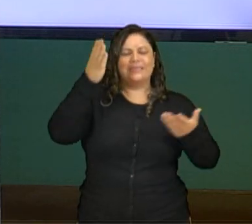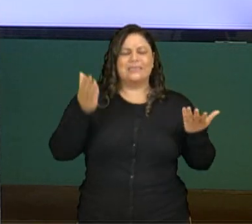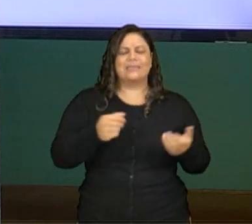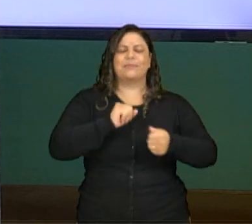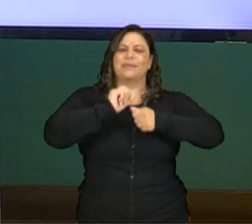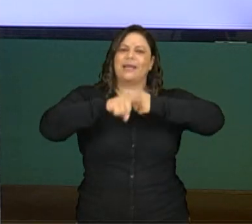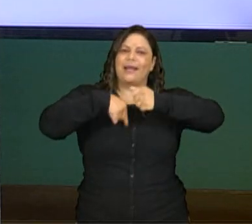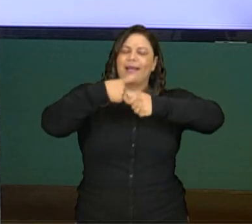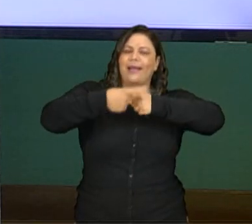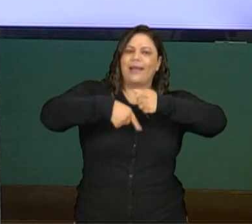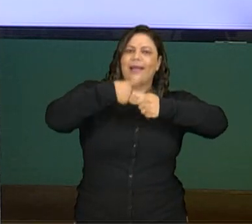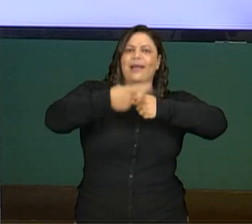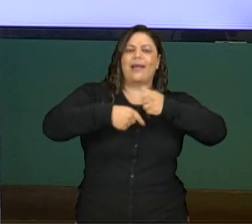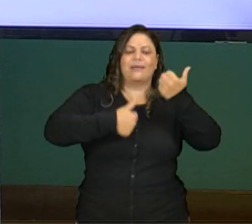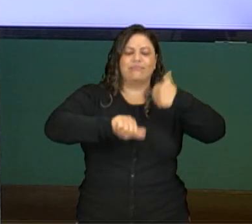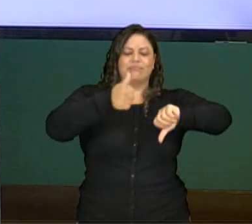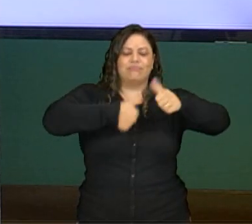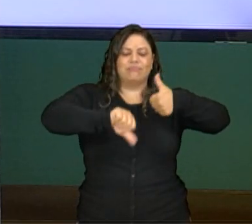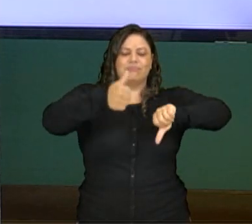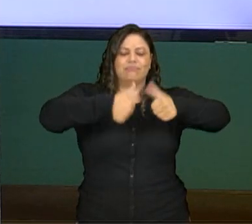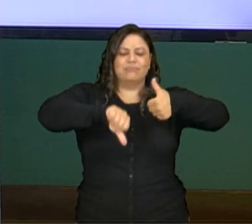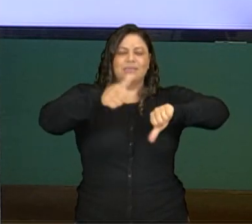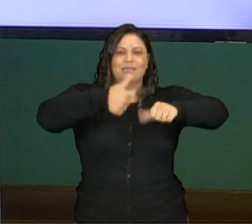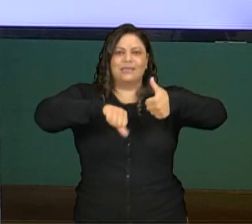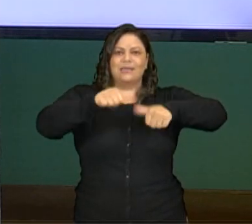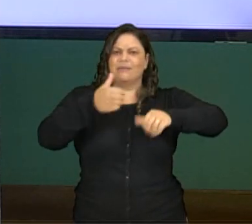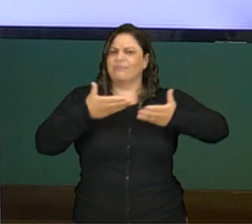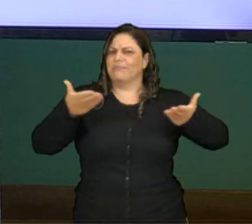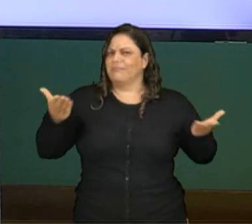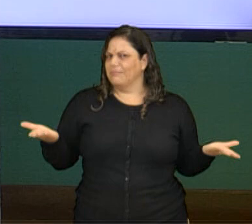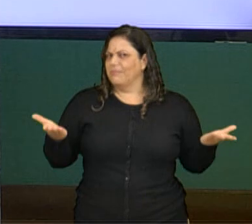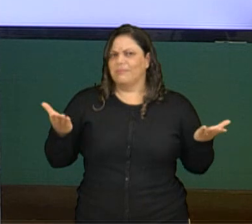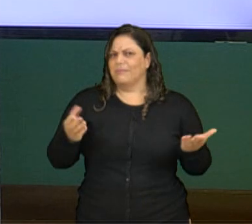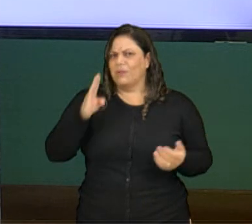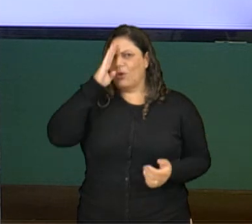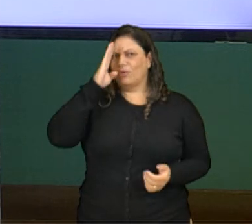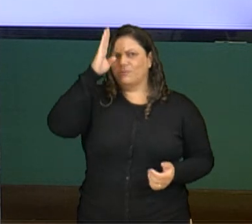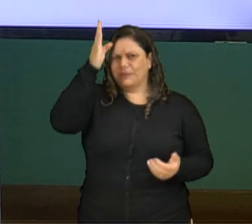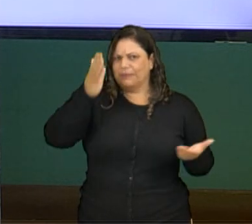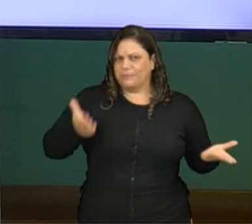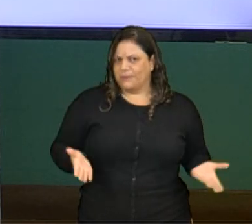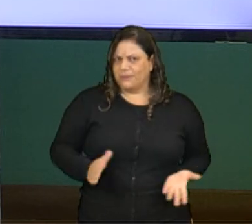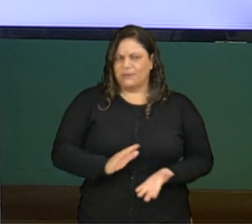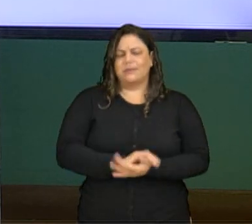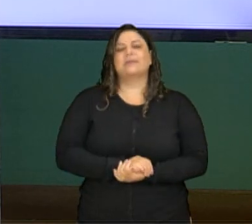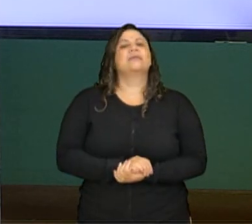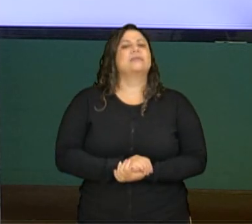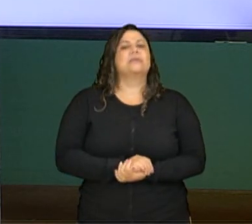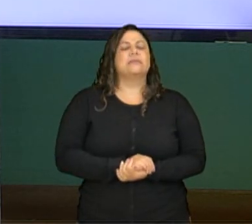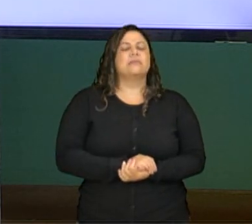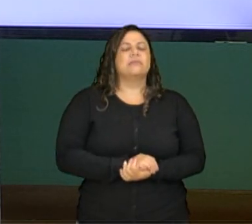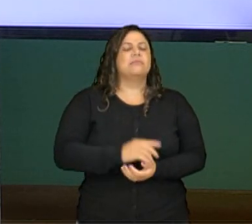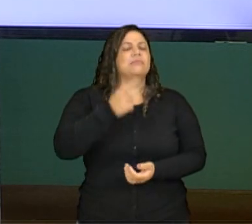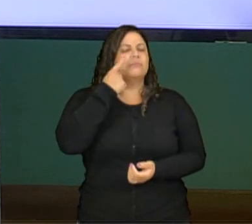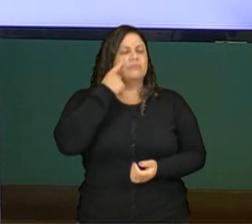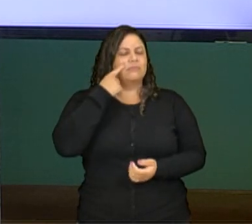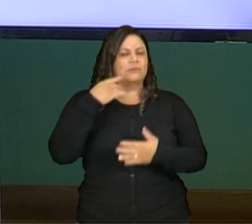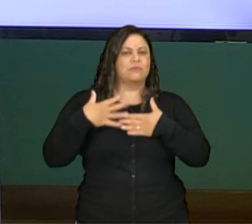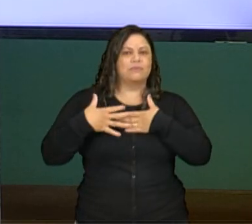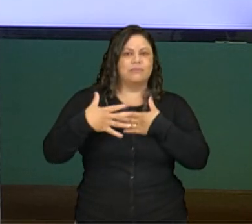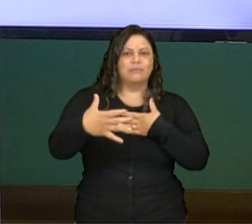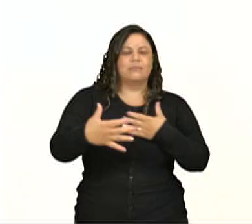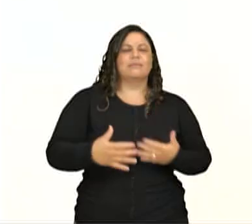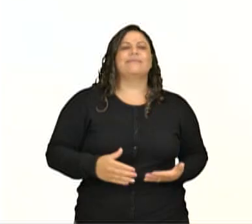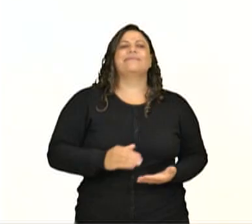átomos que compõem a química orgânica? Quais são esses principais átomos? Vamos trabalhar isso no decorrer desta